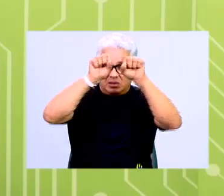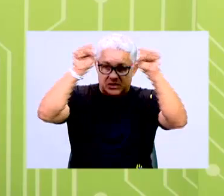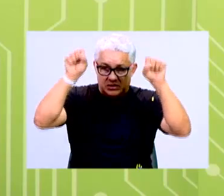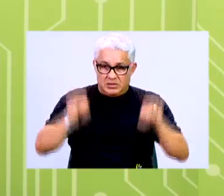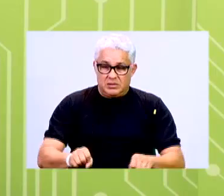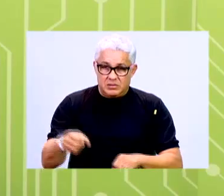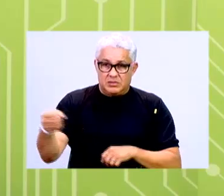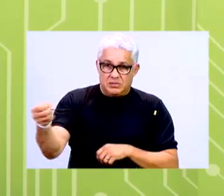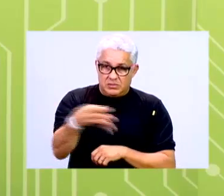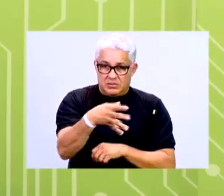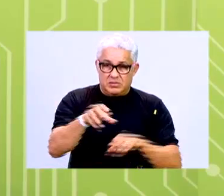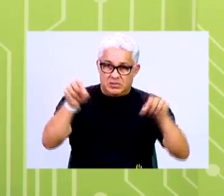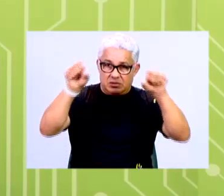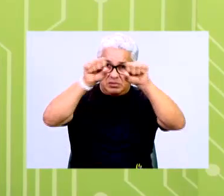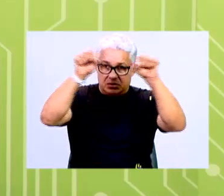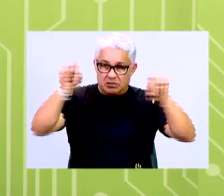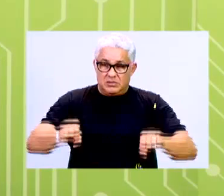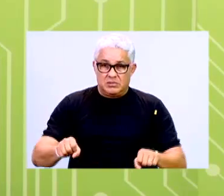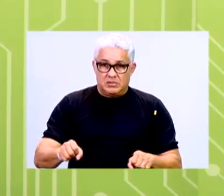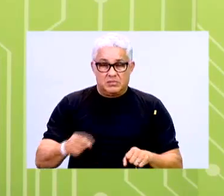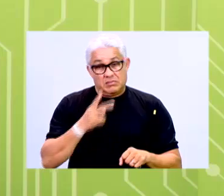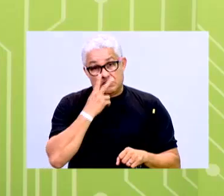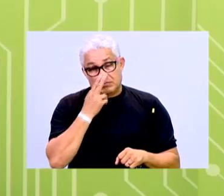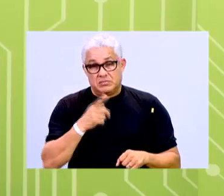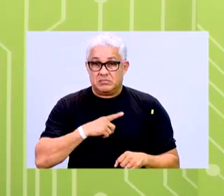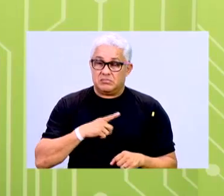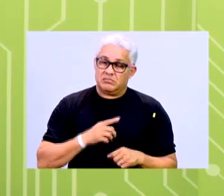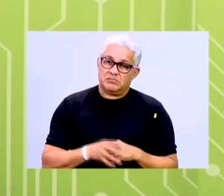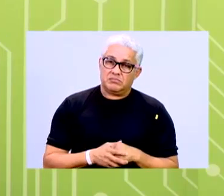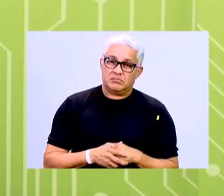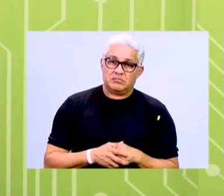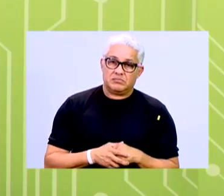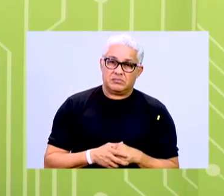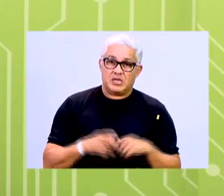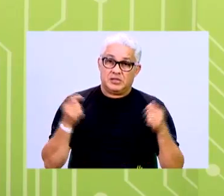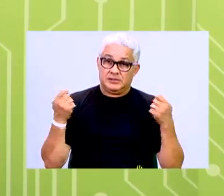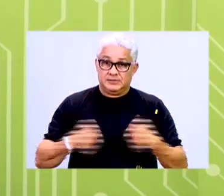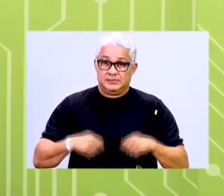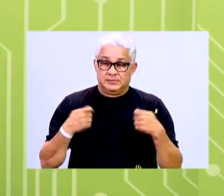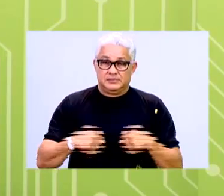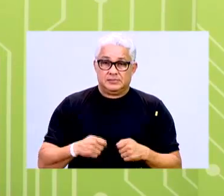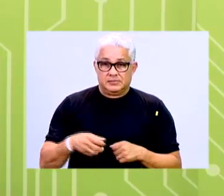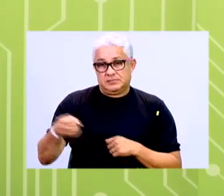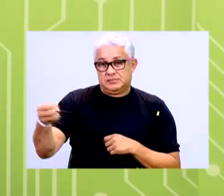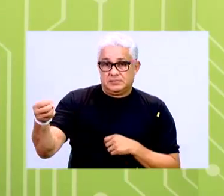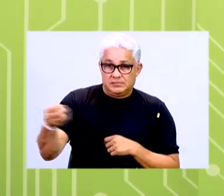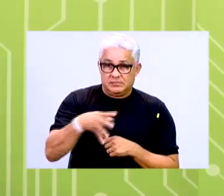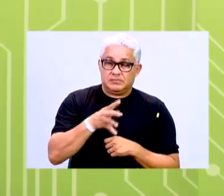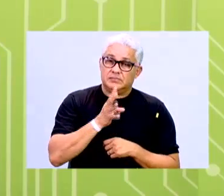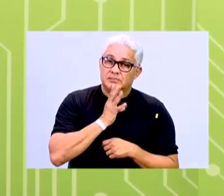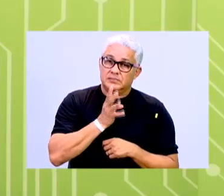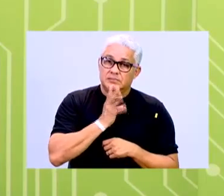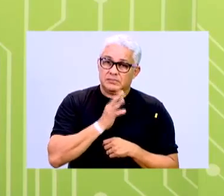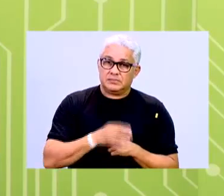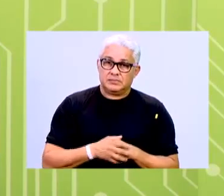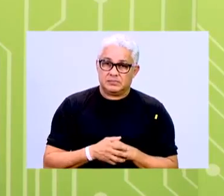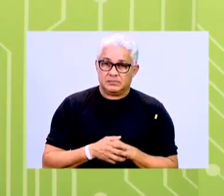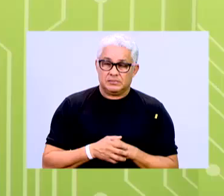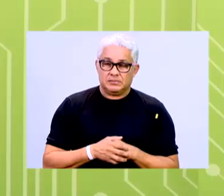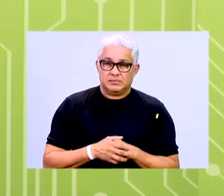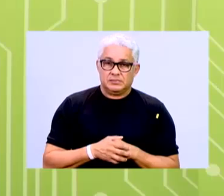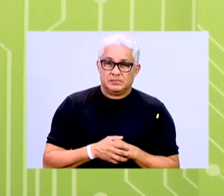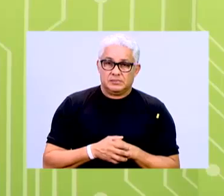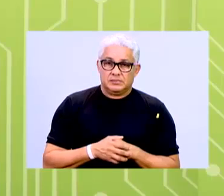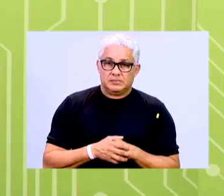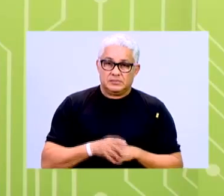novo sistema, provavelmente, ele vai necessitar de novos conhecimentos que, usualmente,